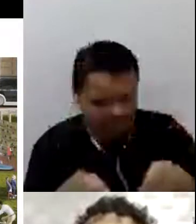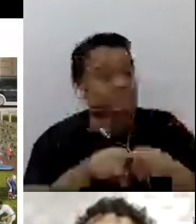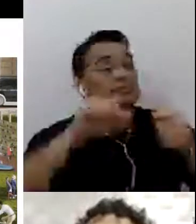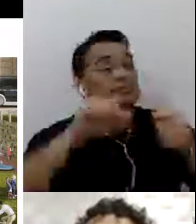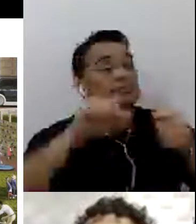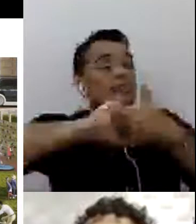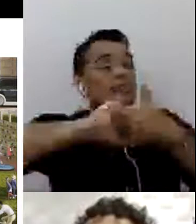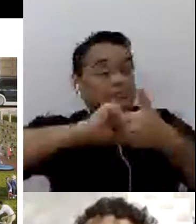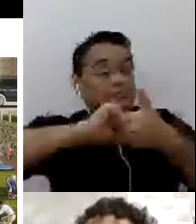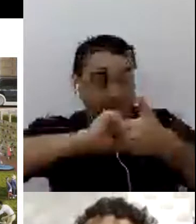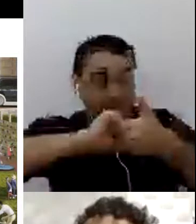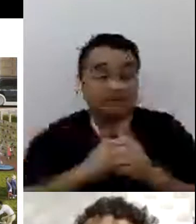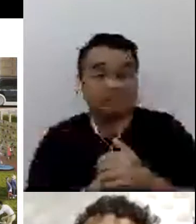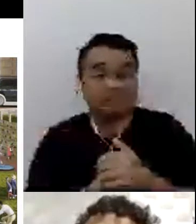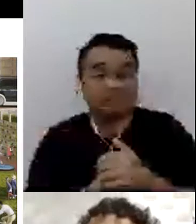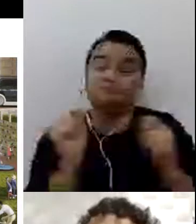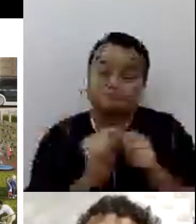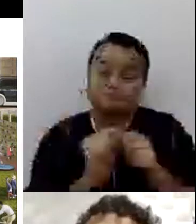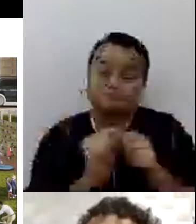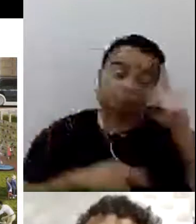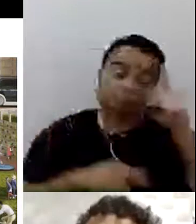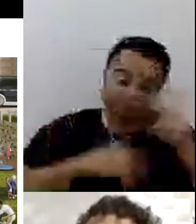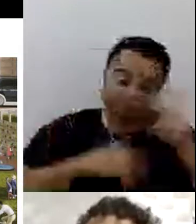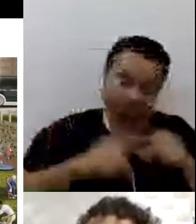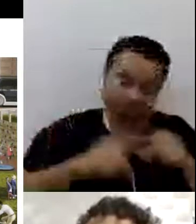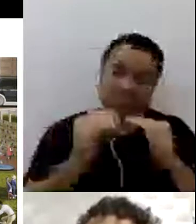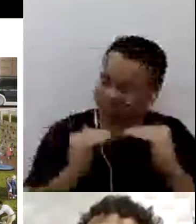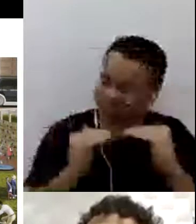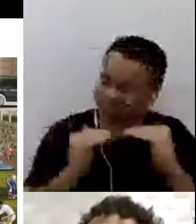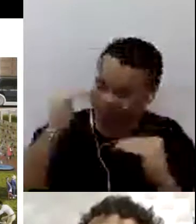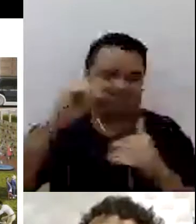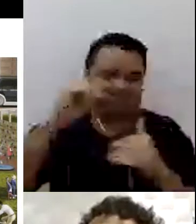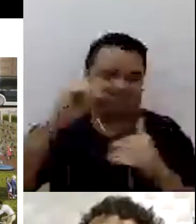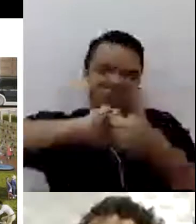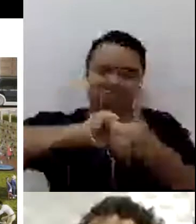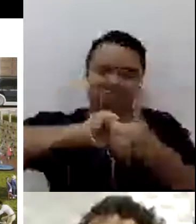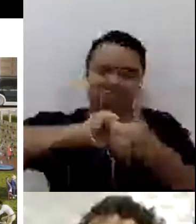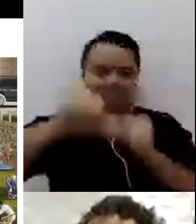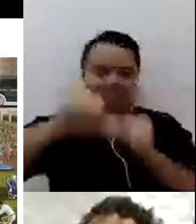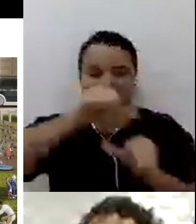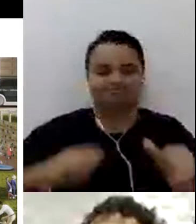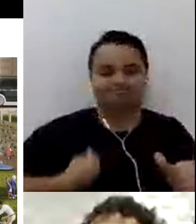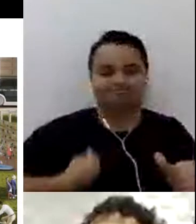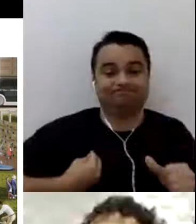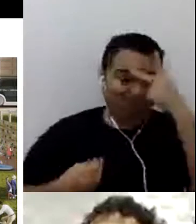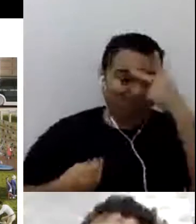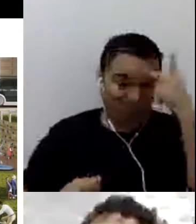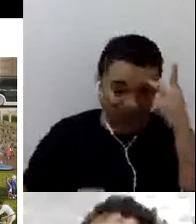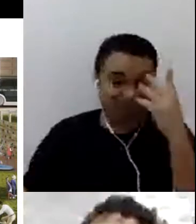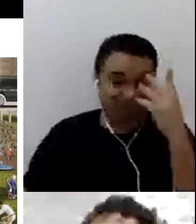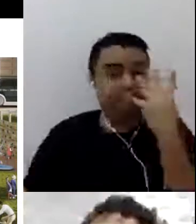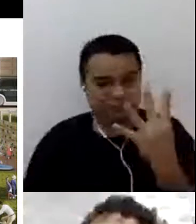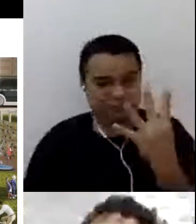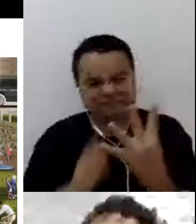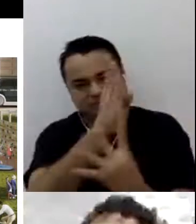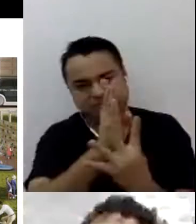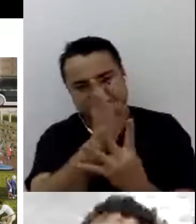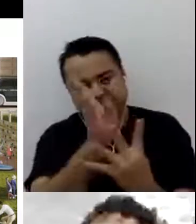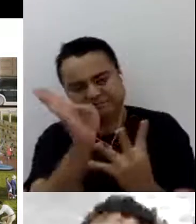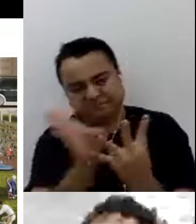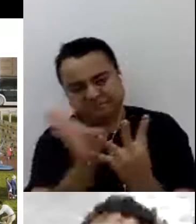qualidade, fazer produto com a máxima qualidade para transformar a vida das pessoas. Nos 4 segmentos, acho